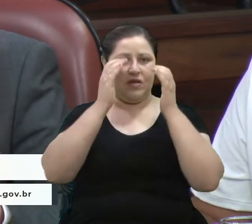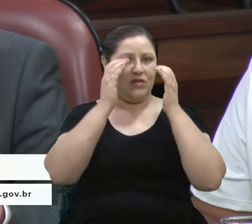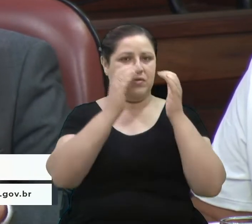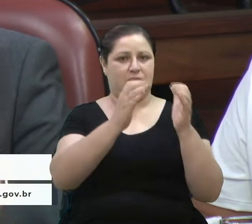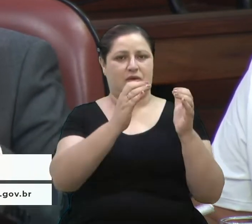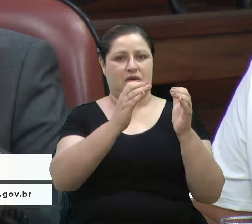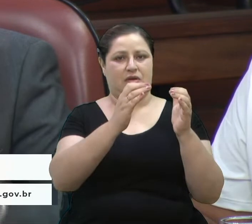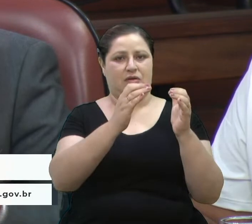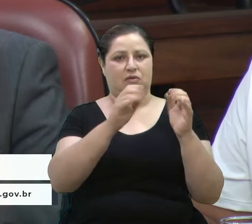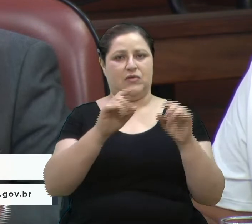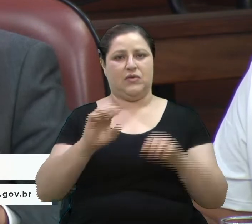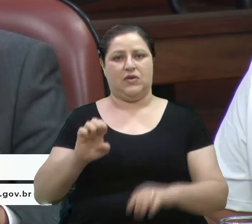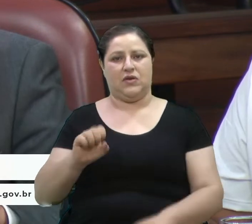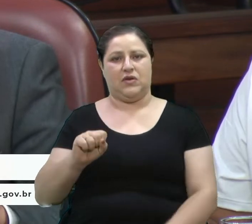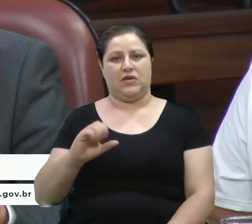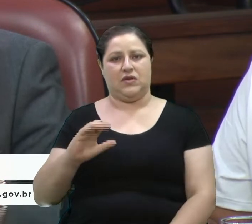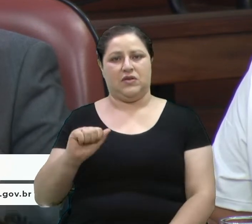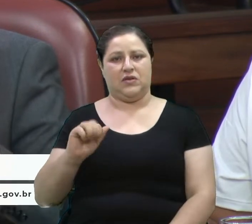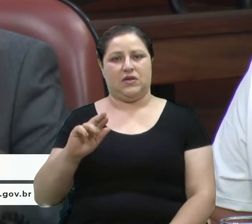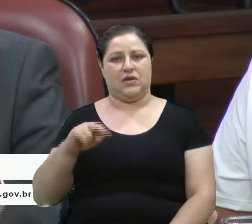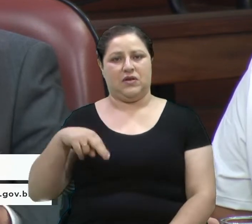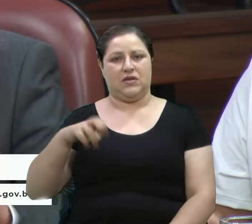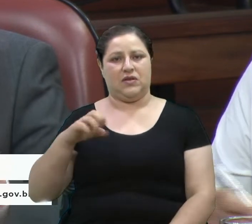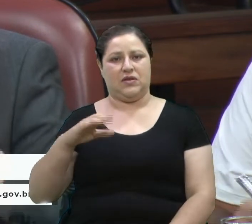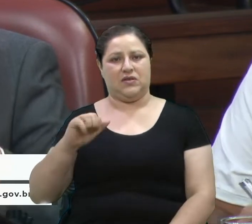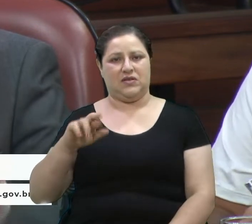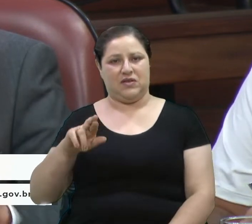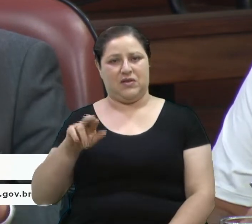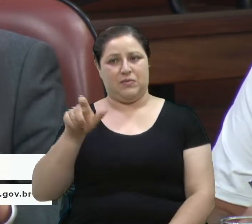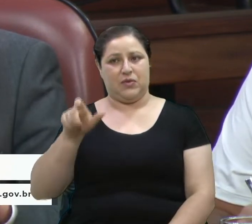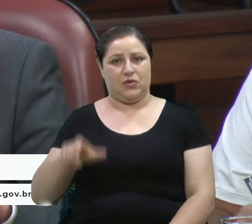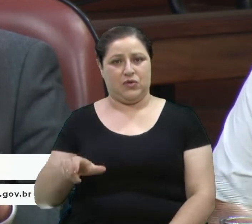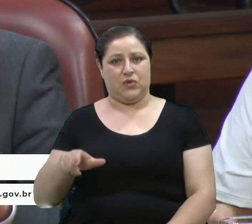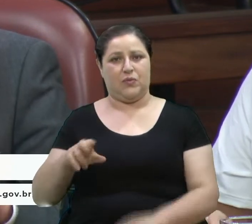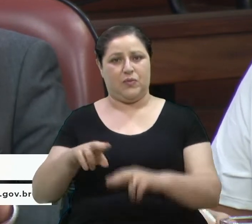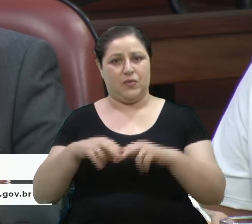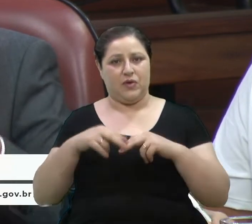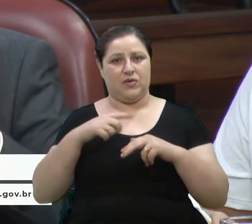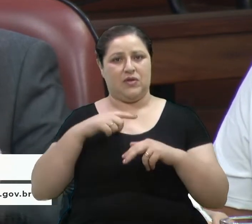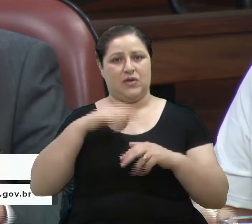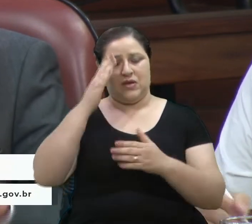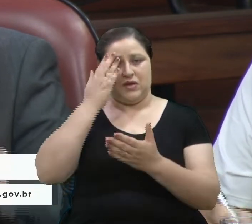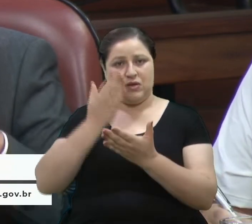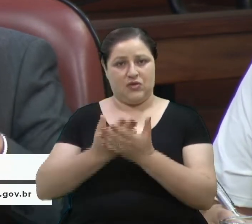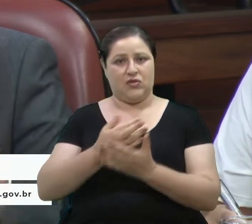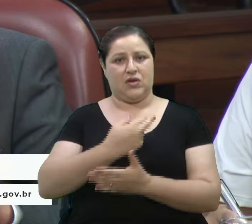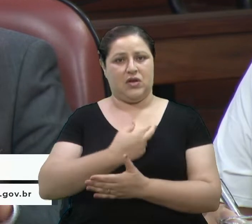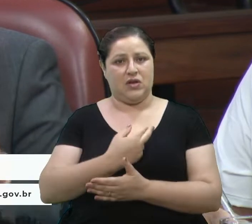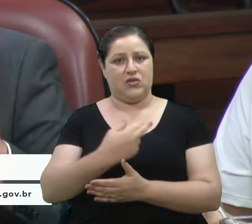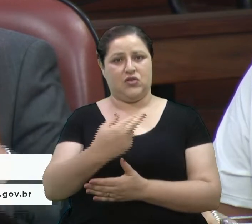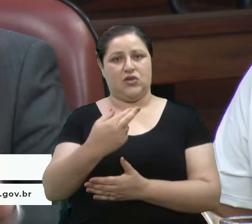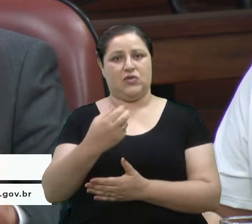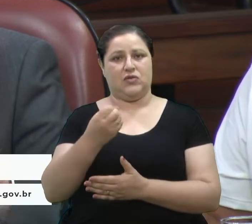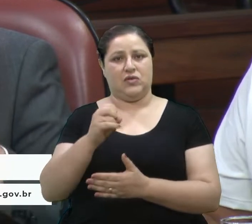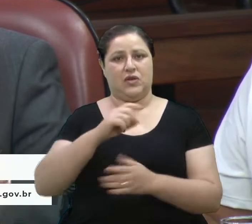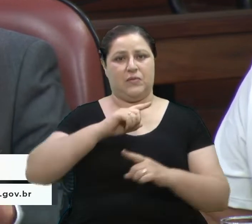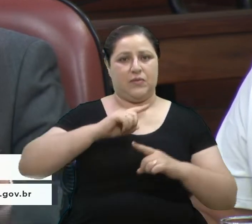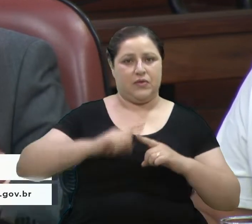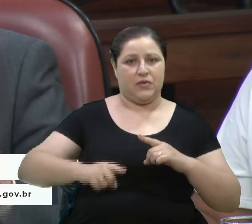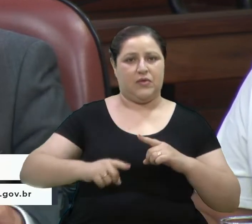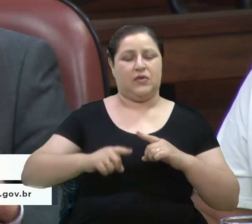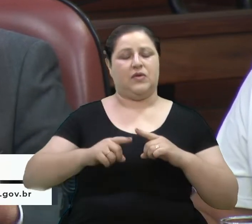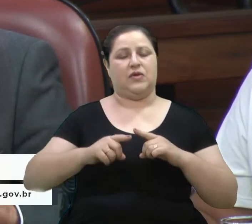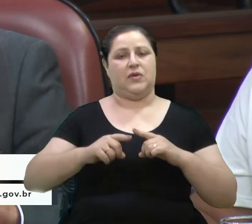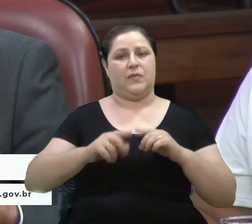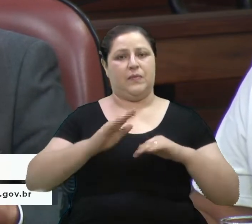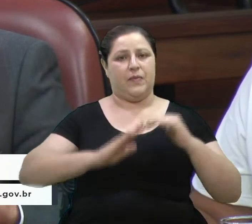escarnecer alguém publicamente por motivo de crença ou função religiosa, impedir ou perturbar cerimônia ou prática de